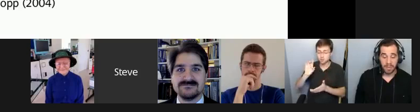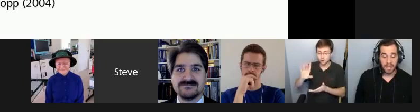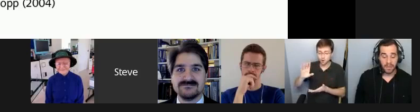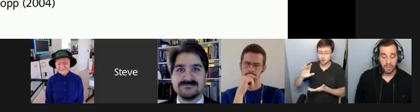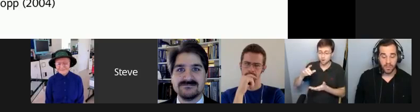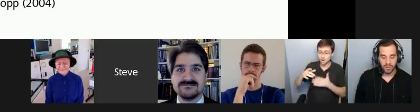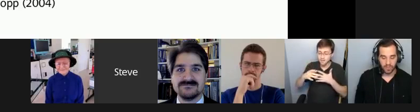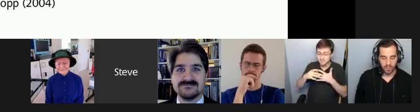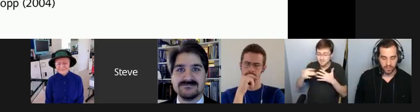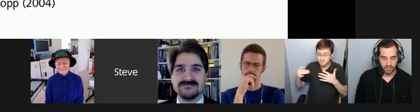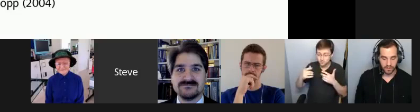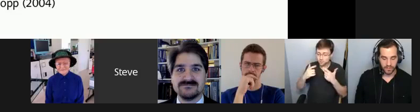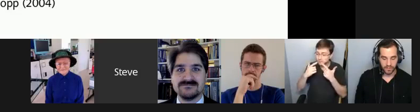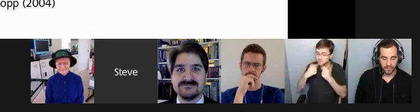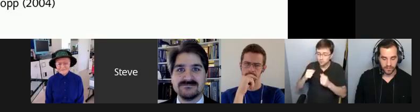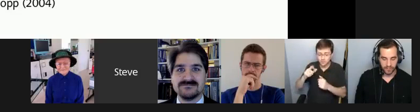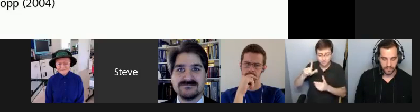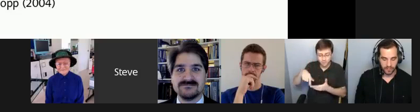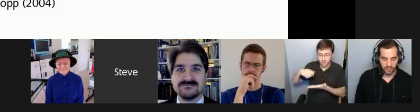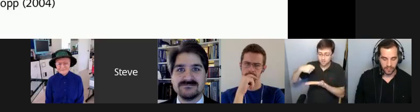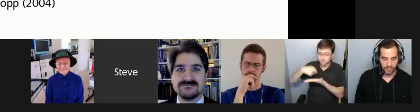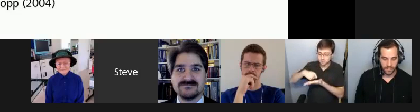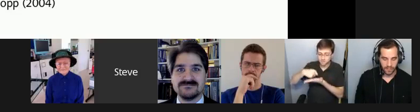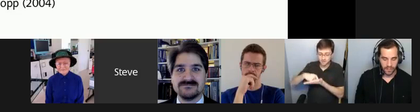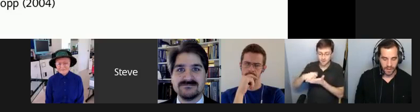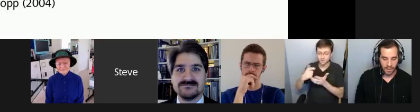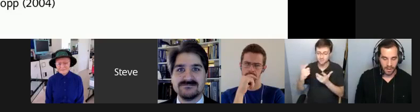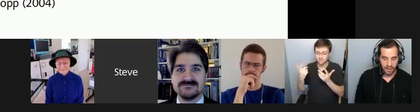como espelhos do mundo.